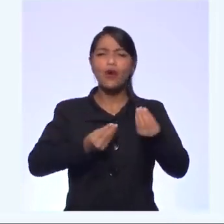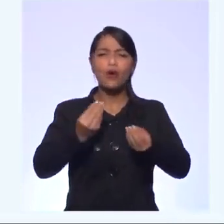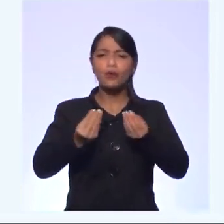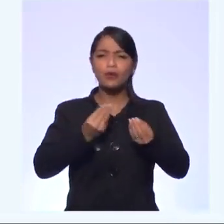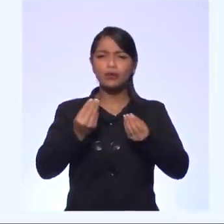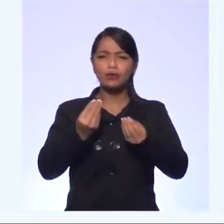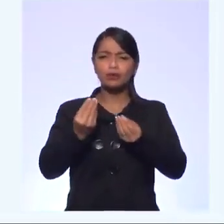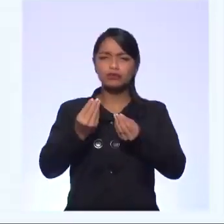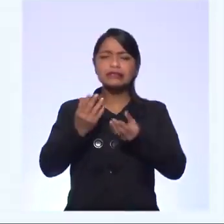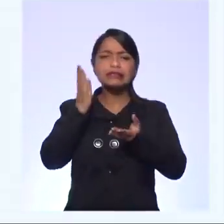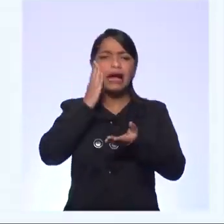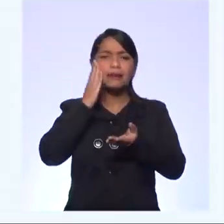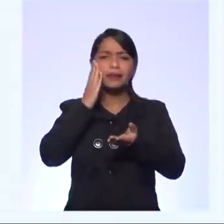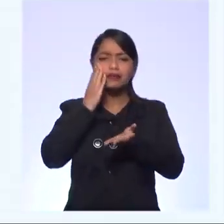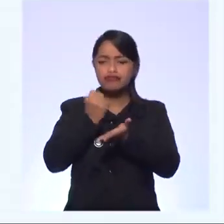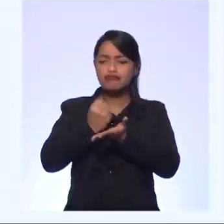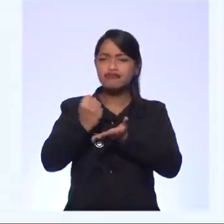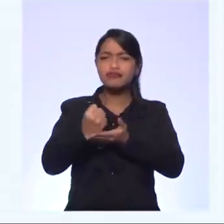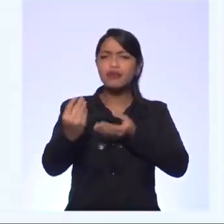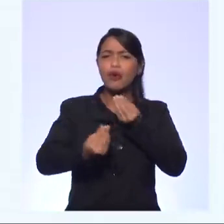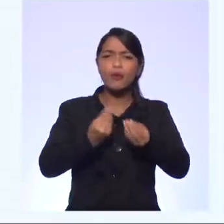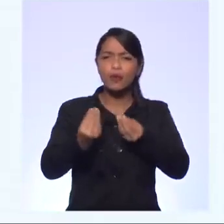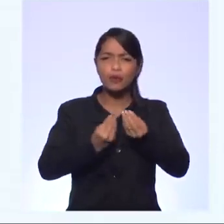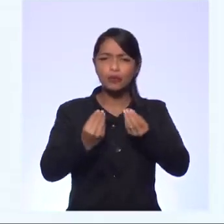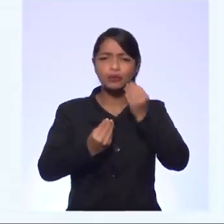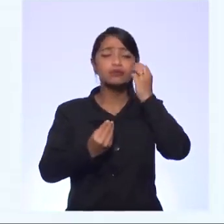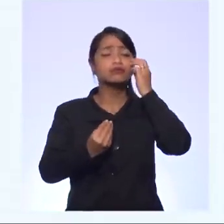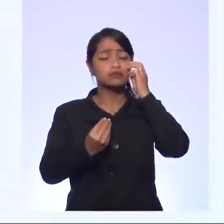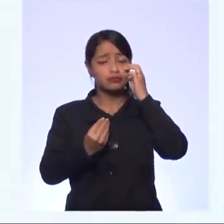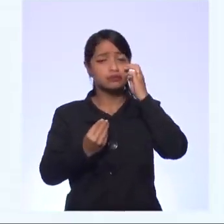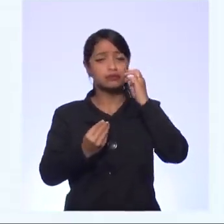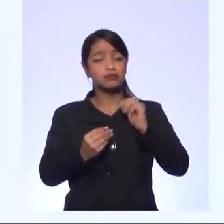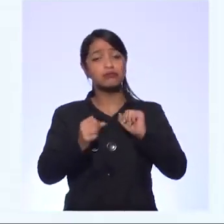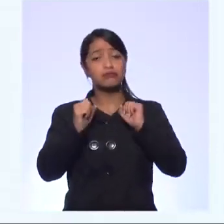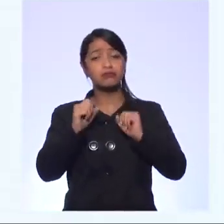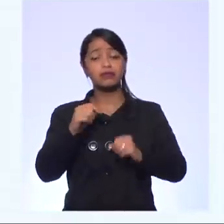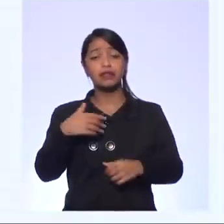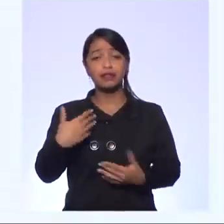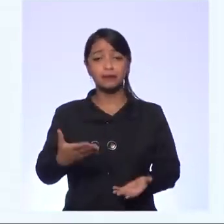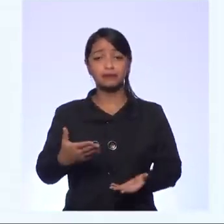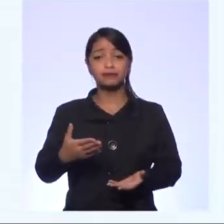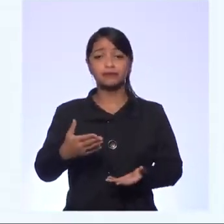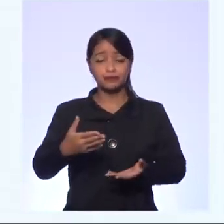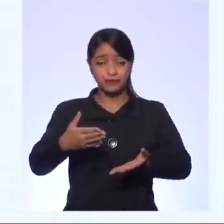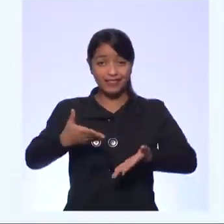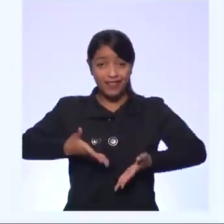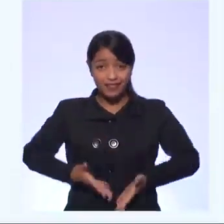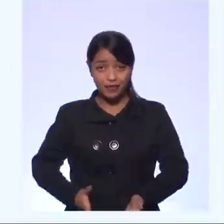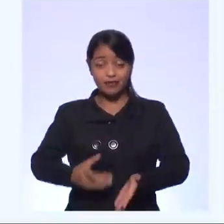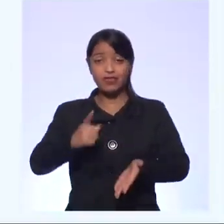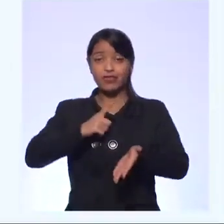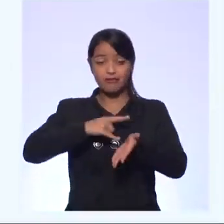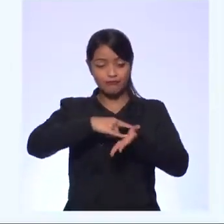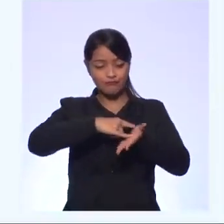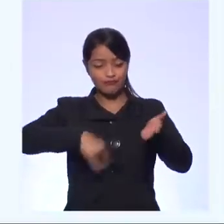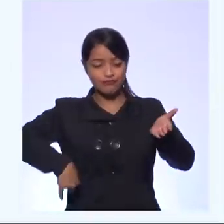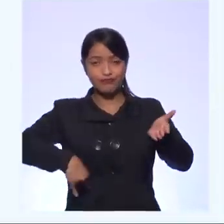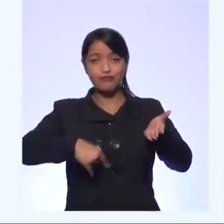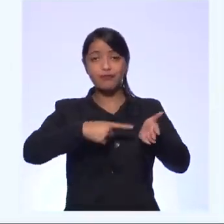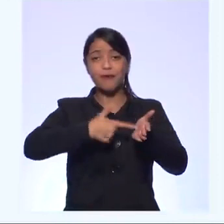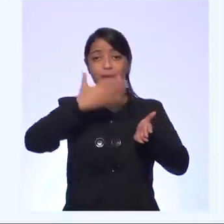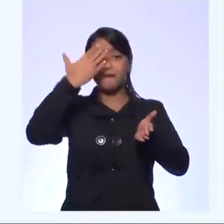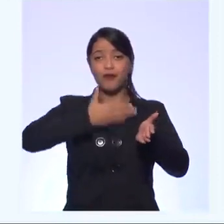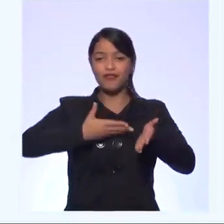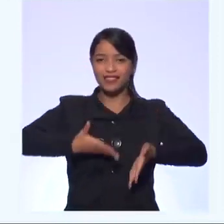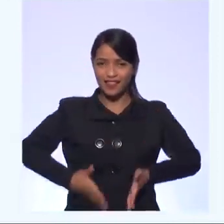isso é feito? Isso é feito e registrado pelo certidão de nascimento. Você